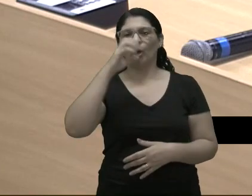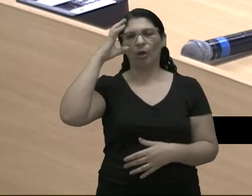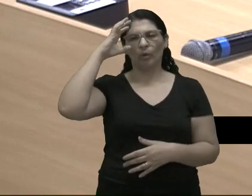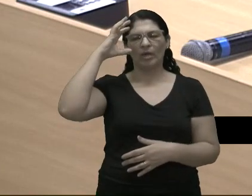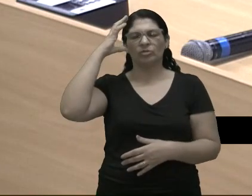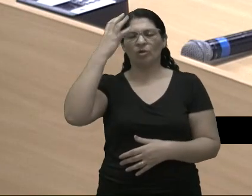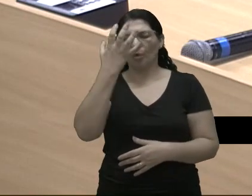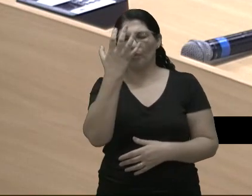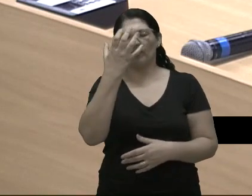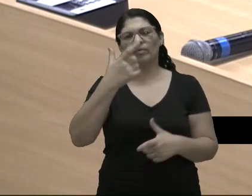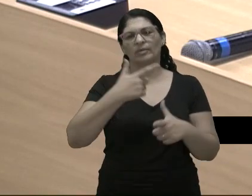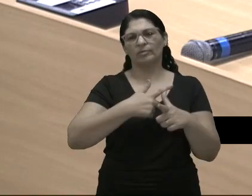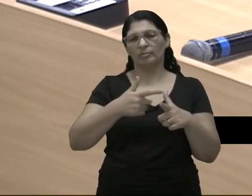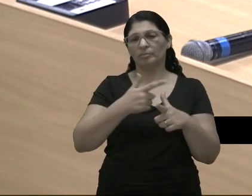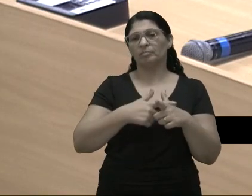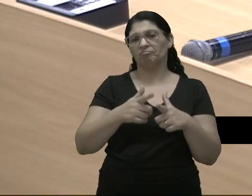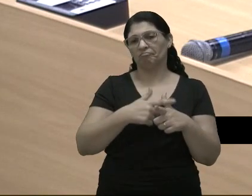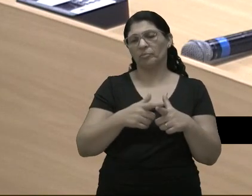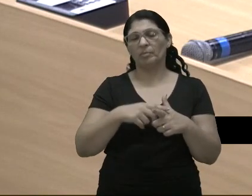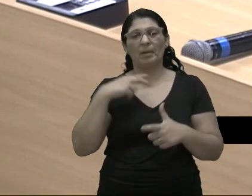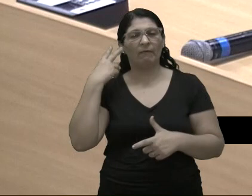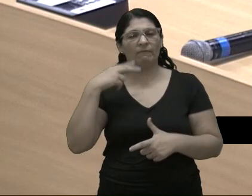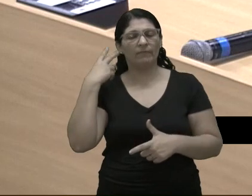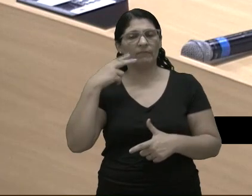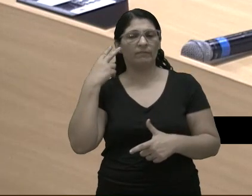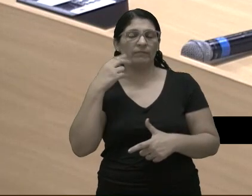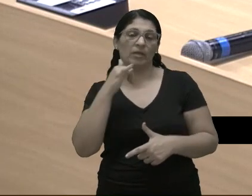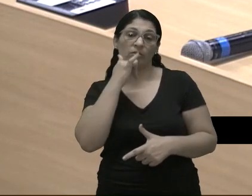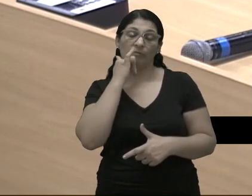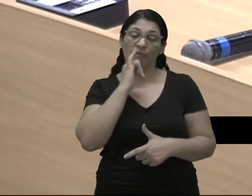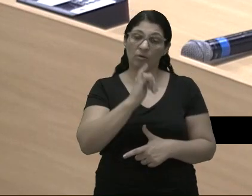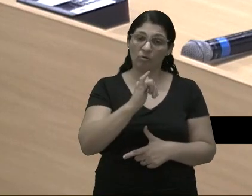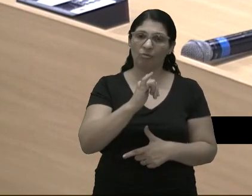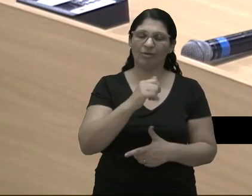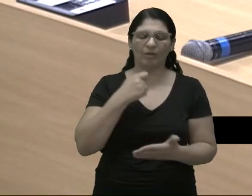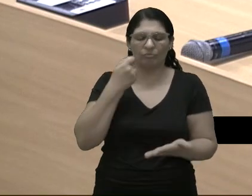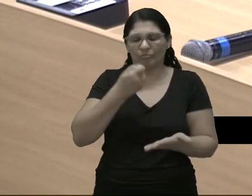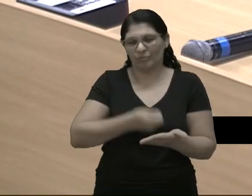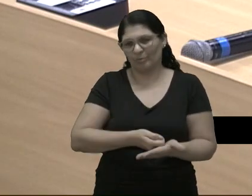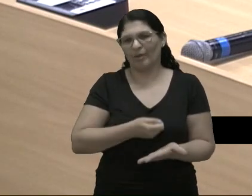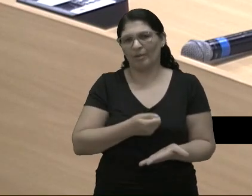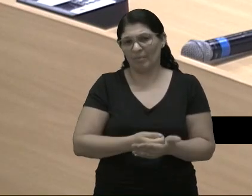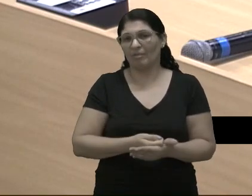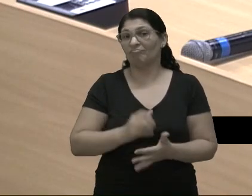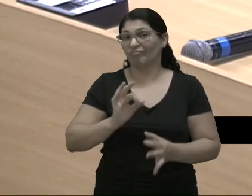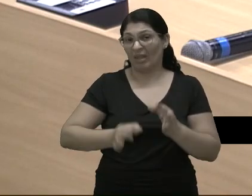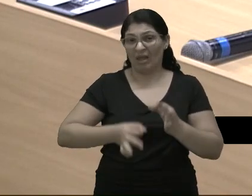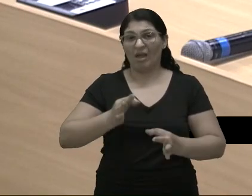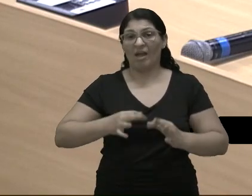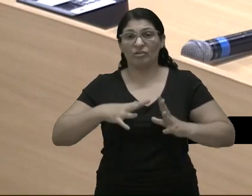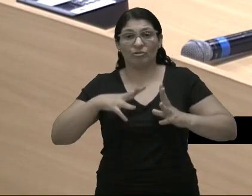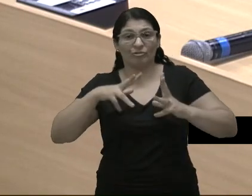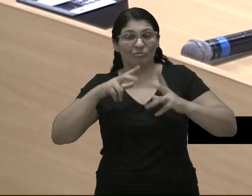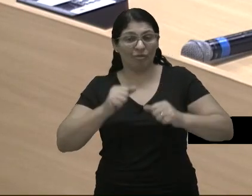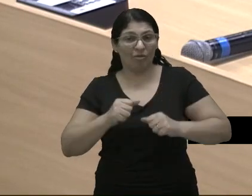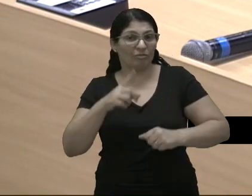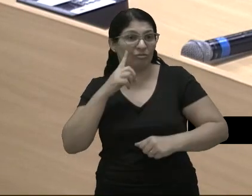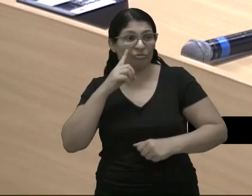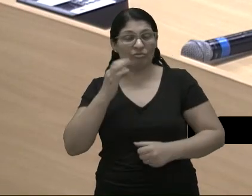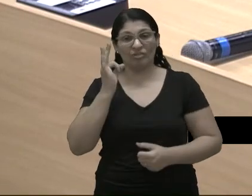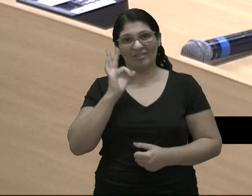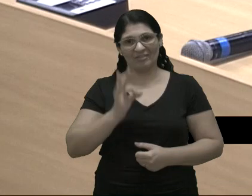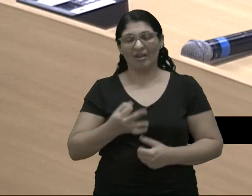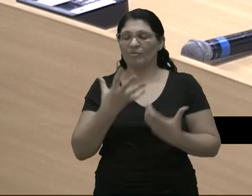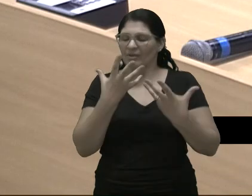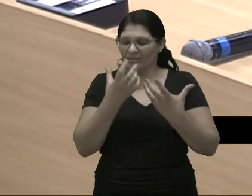problema que a vereadora falou com relação ao repasse. Eu acho que justo todo mundo chegar no dia que foi combinado